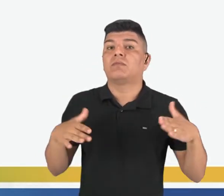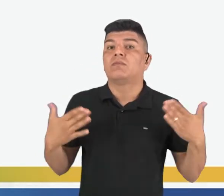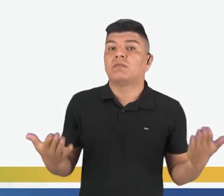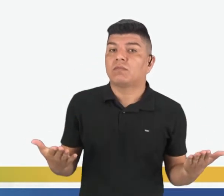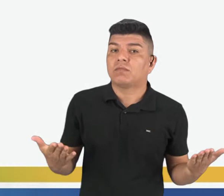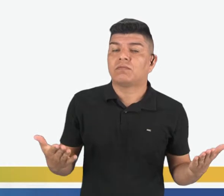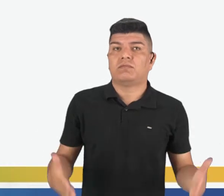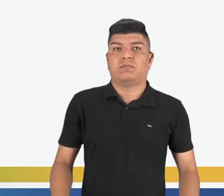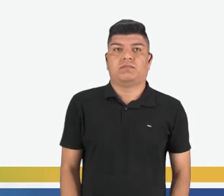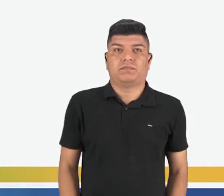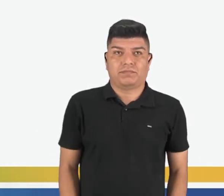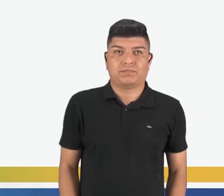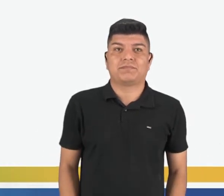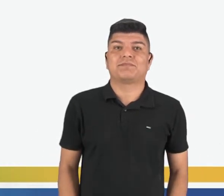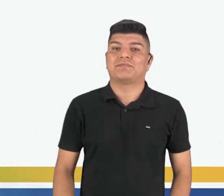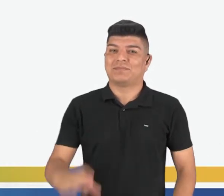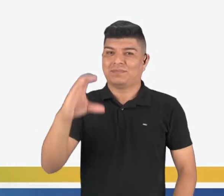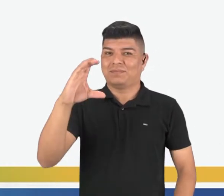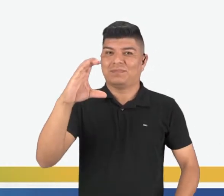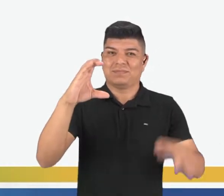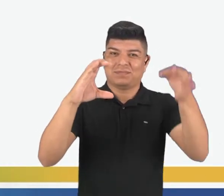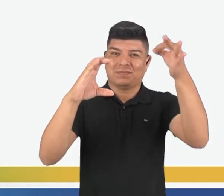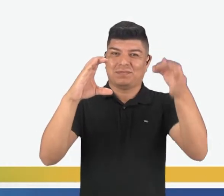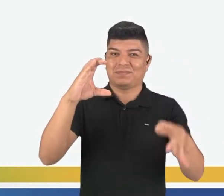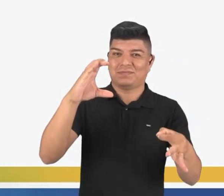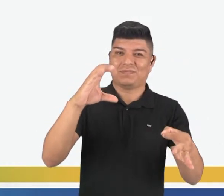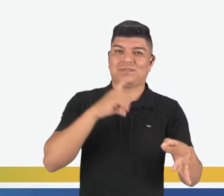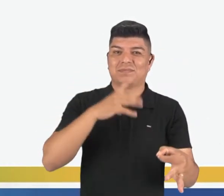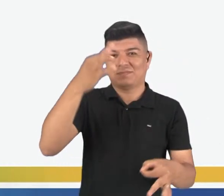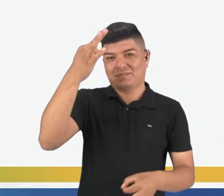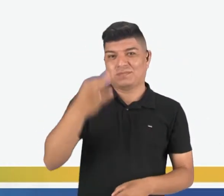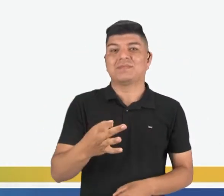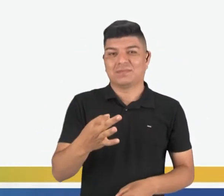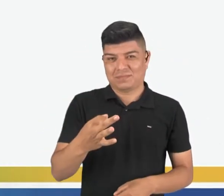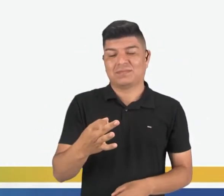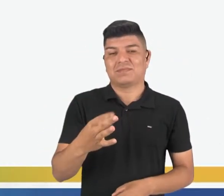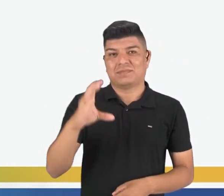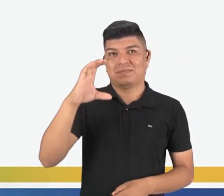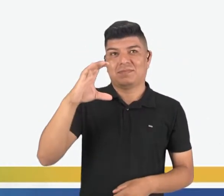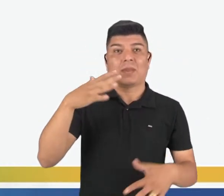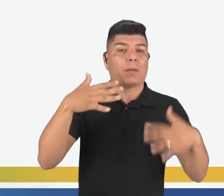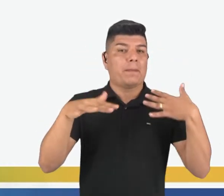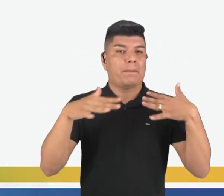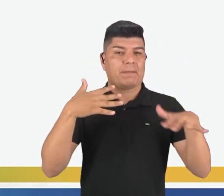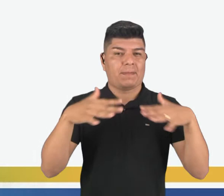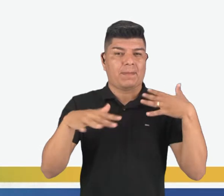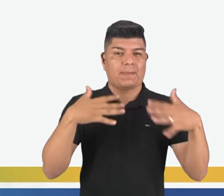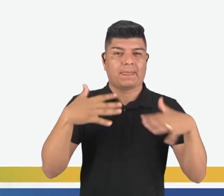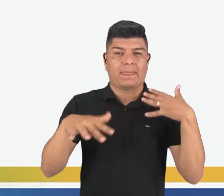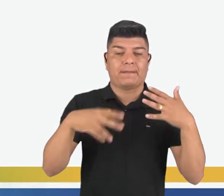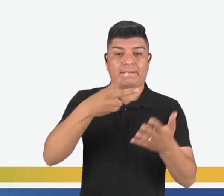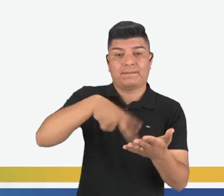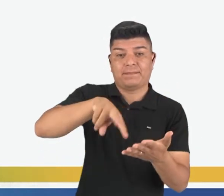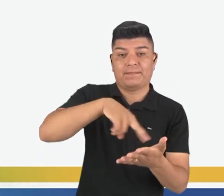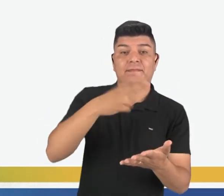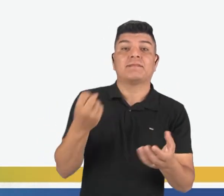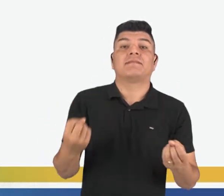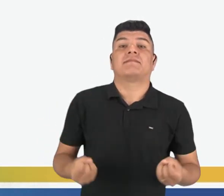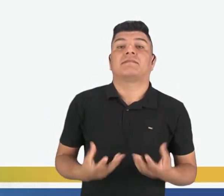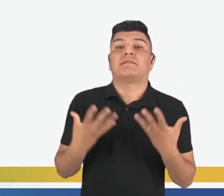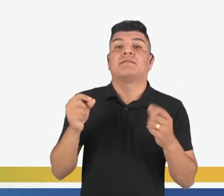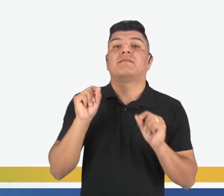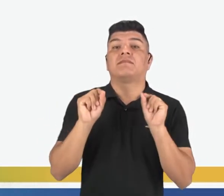dramatizações? Movimentos, né, gente? Eu tenho certeza que você acertou. A dança é a manifestação